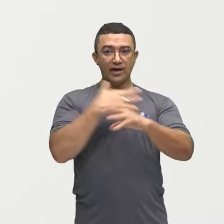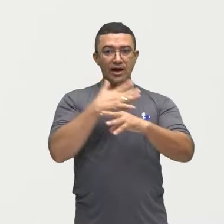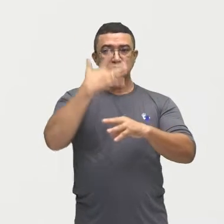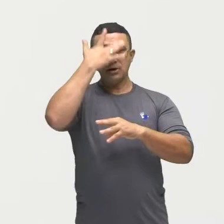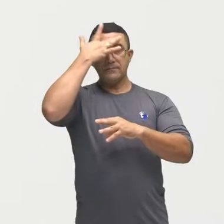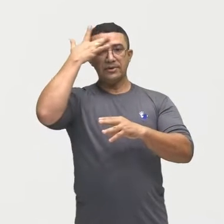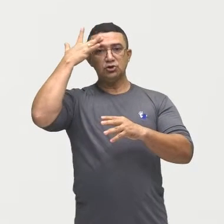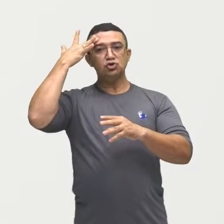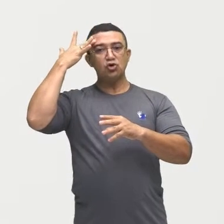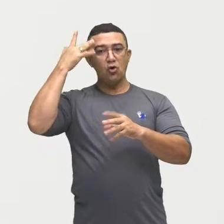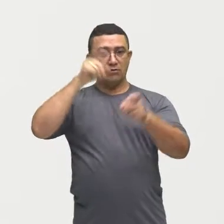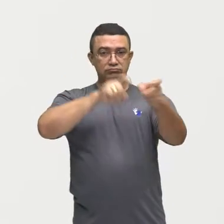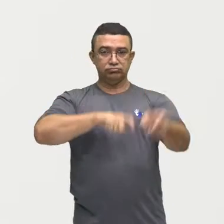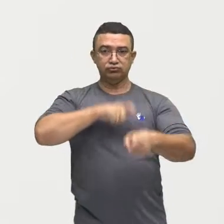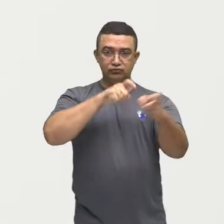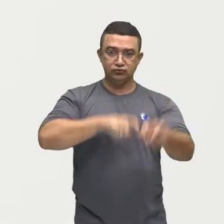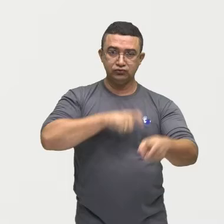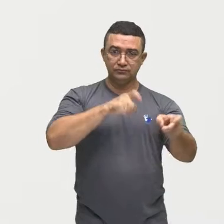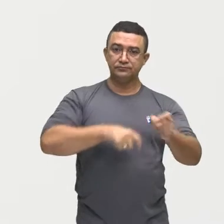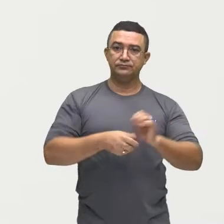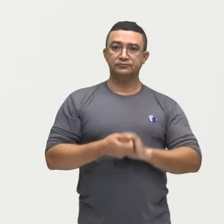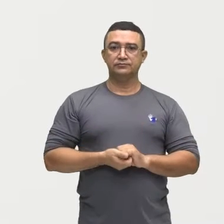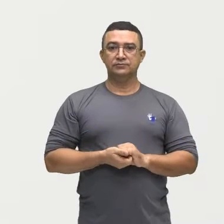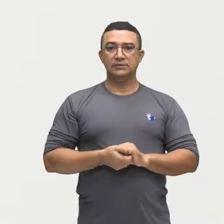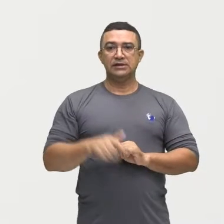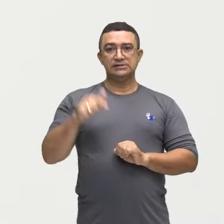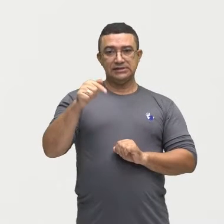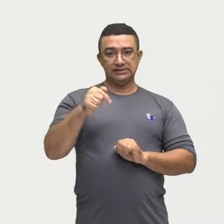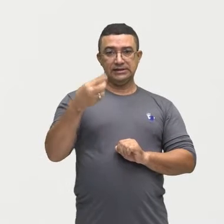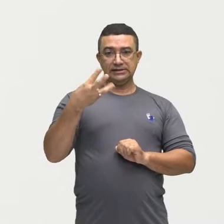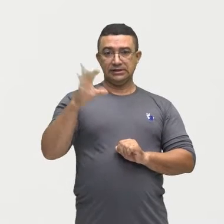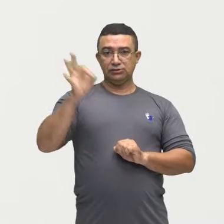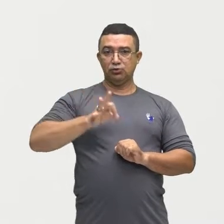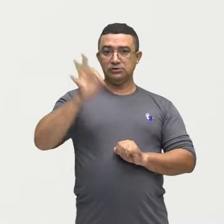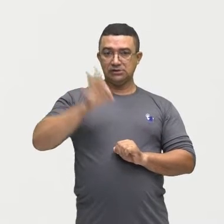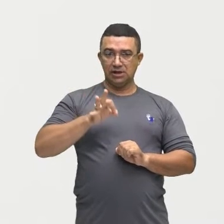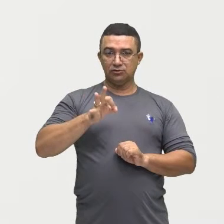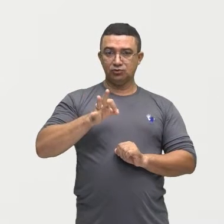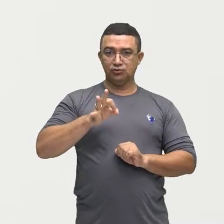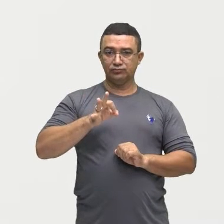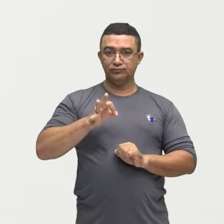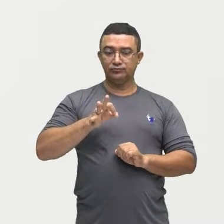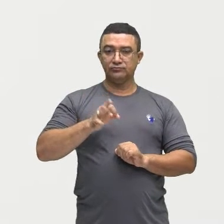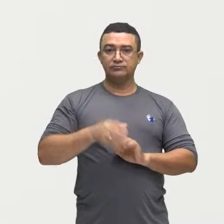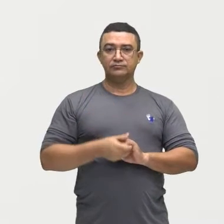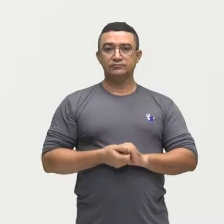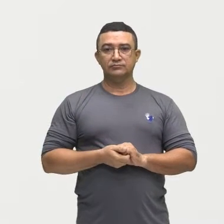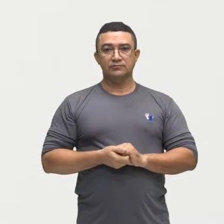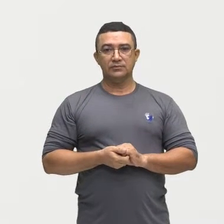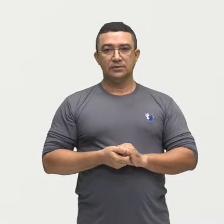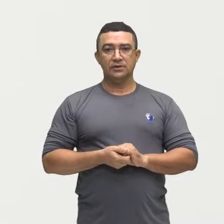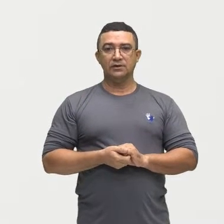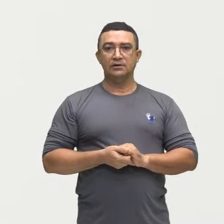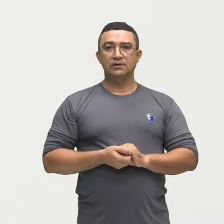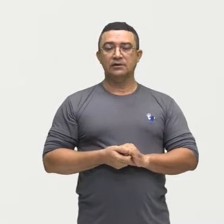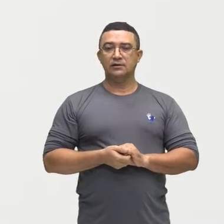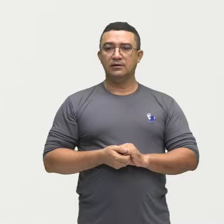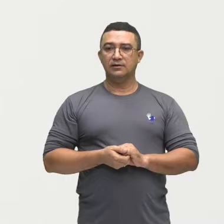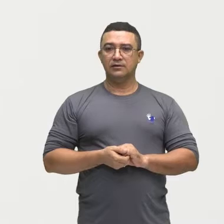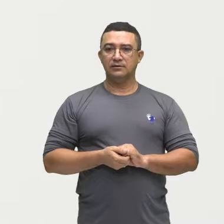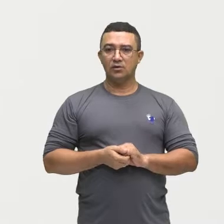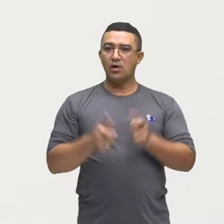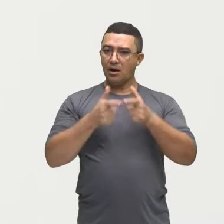gente, da região Nordeste, a gente tem aqui 73% da população, né? A gente tem